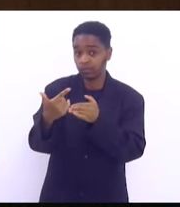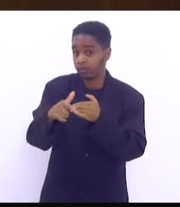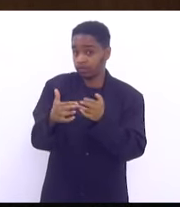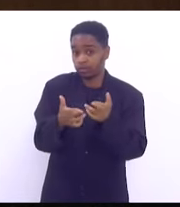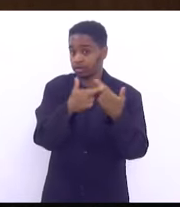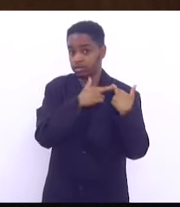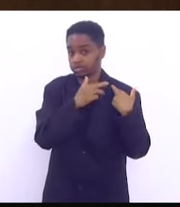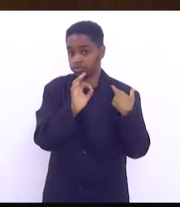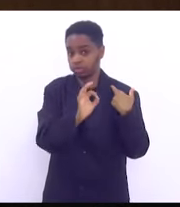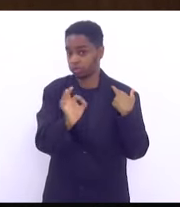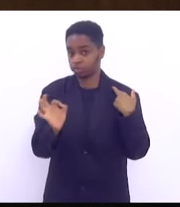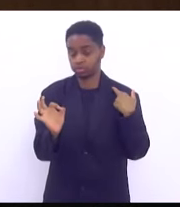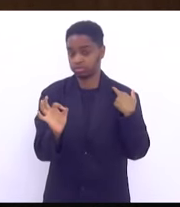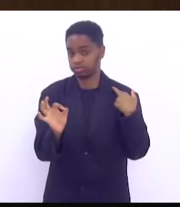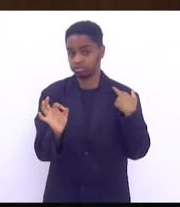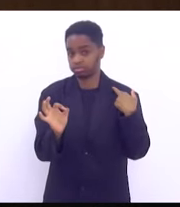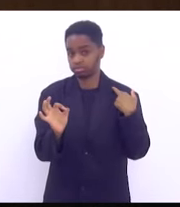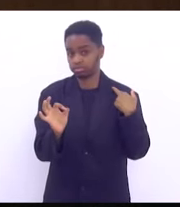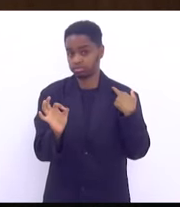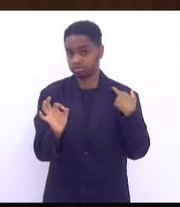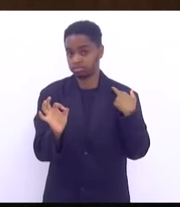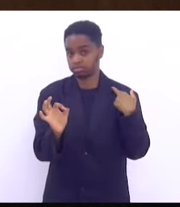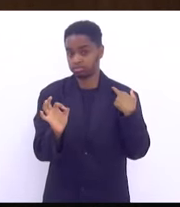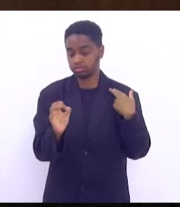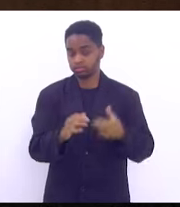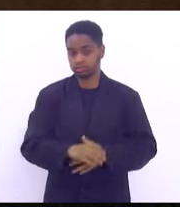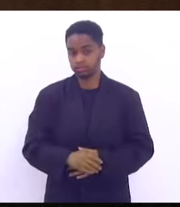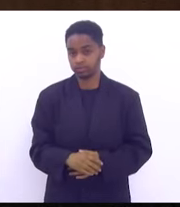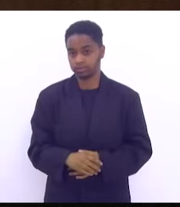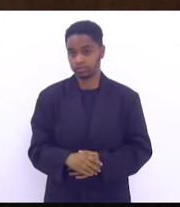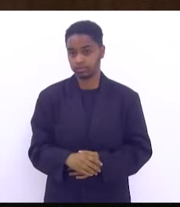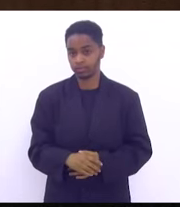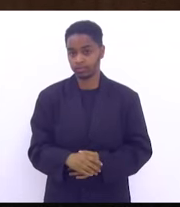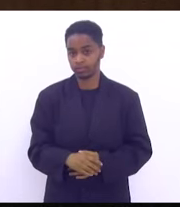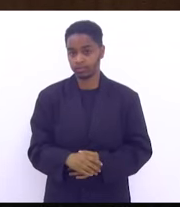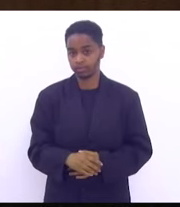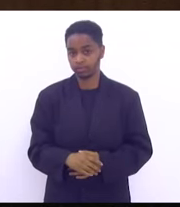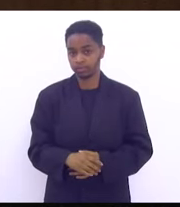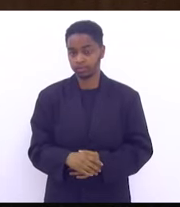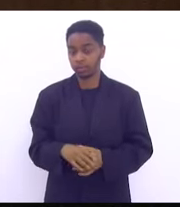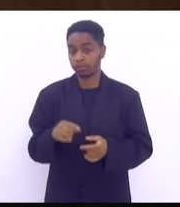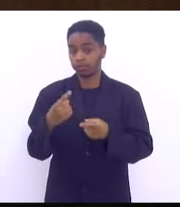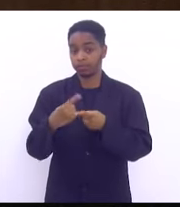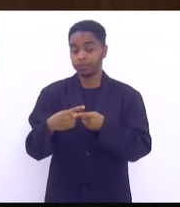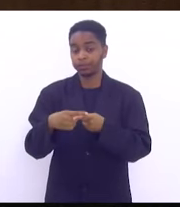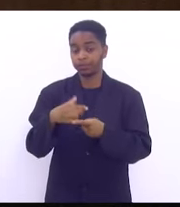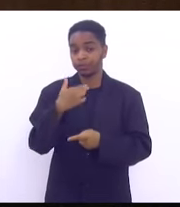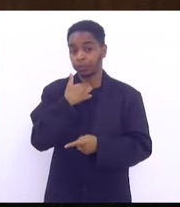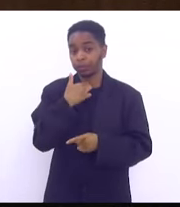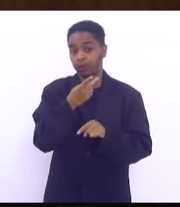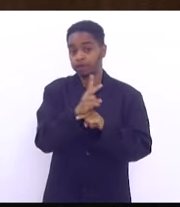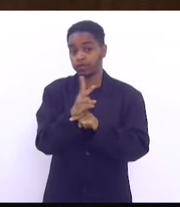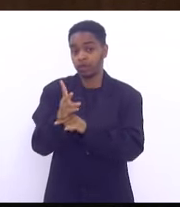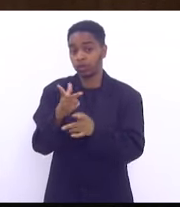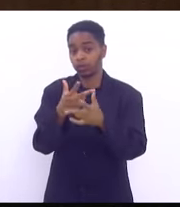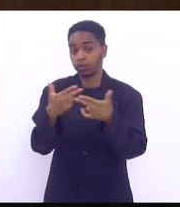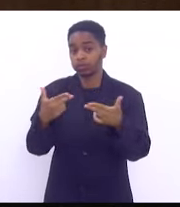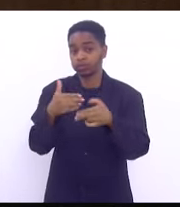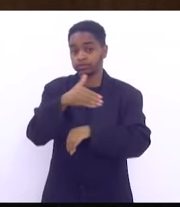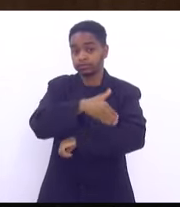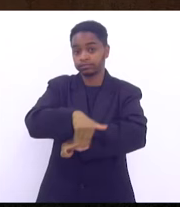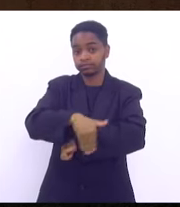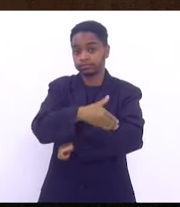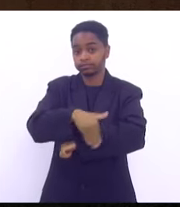tem responsabilidade nenhuma sobre isso, porque ele não pode tomar conta daquilo que está